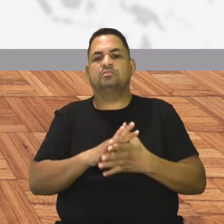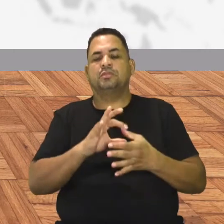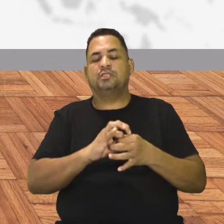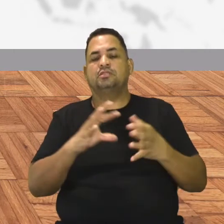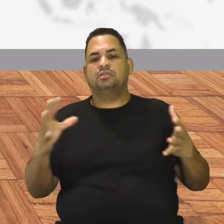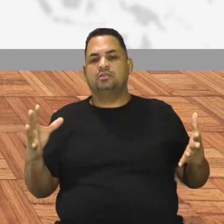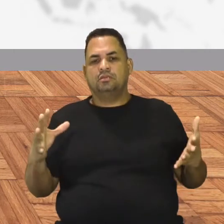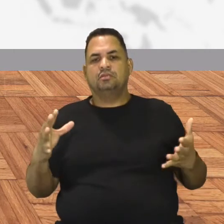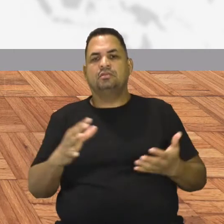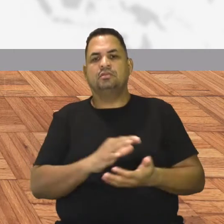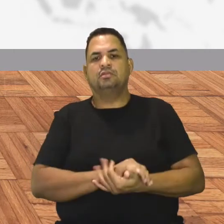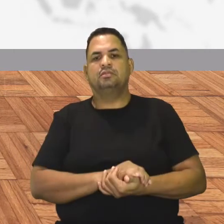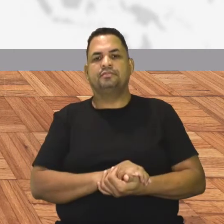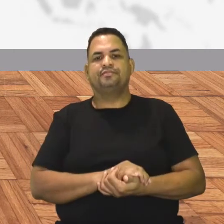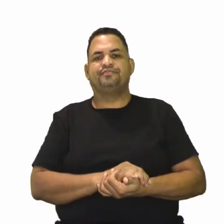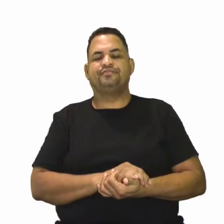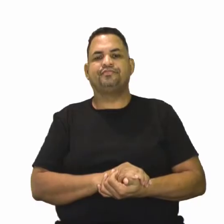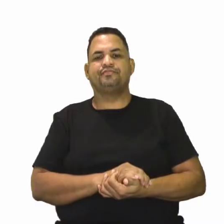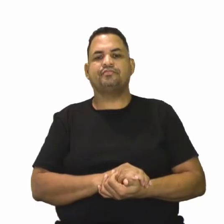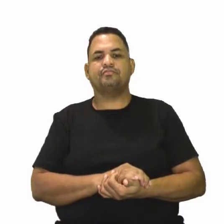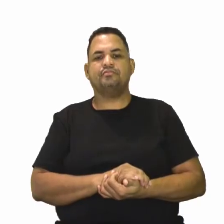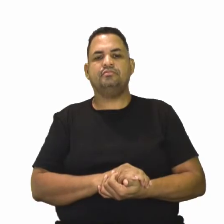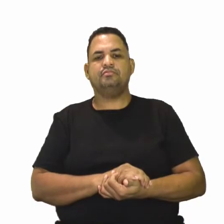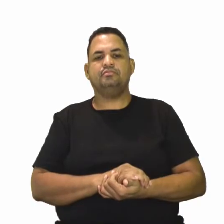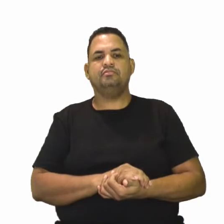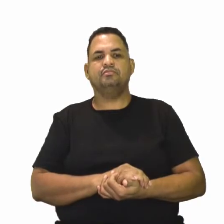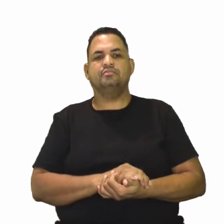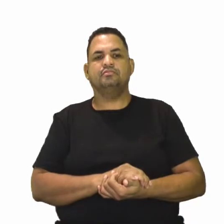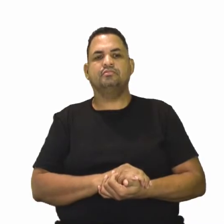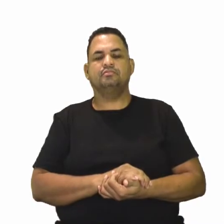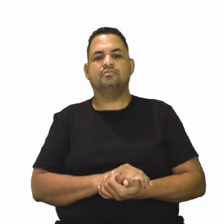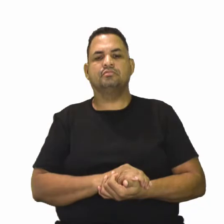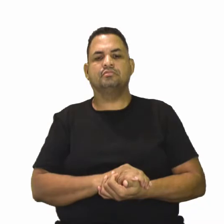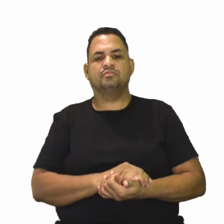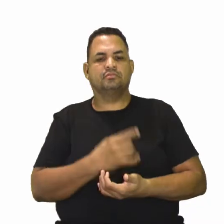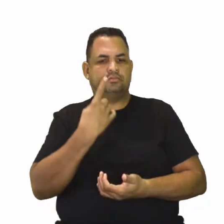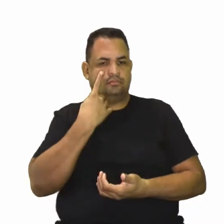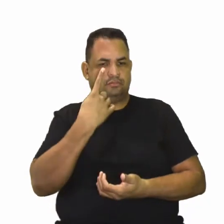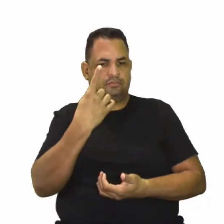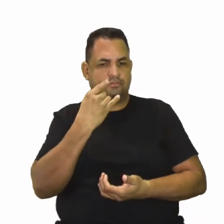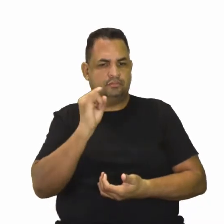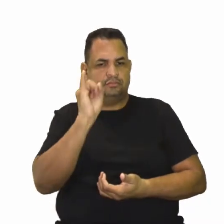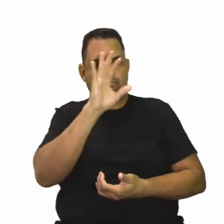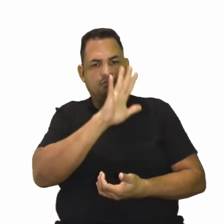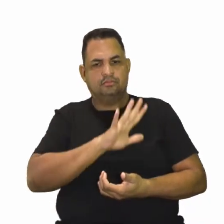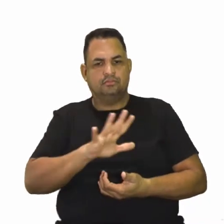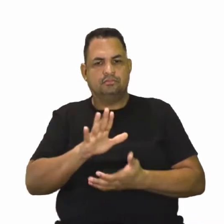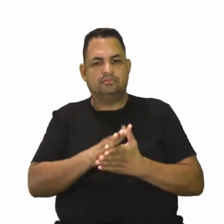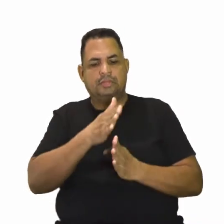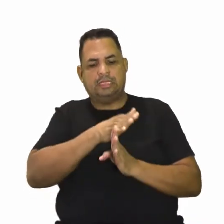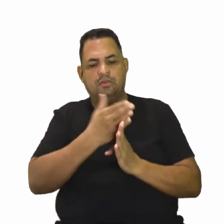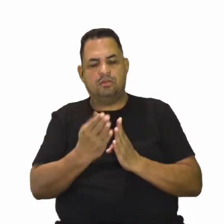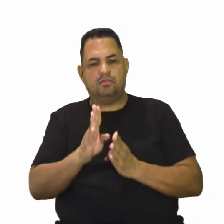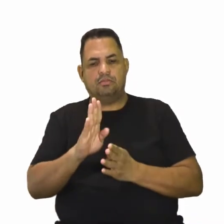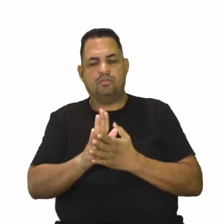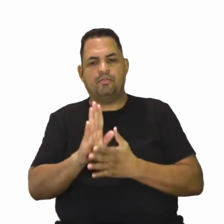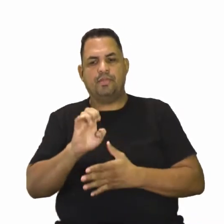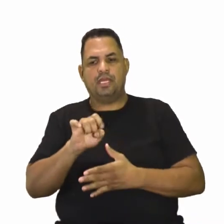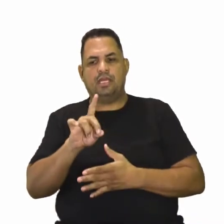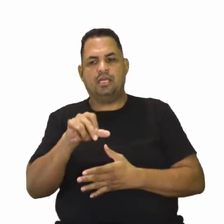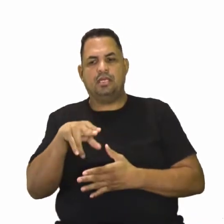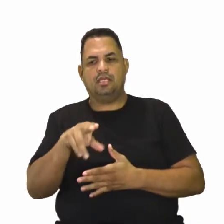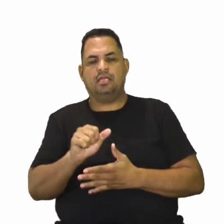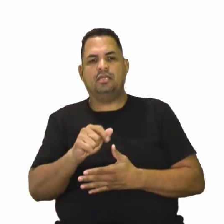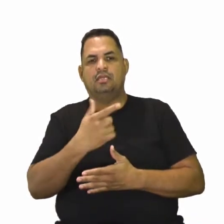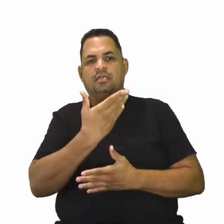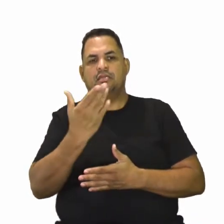independentes. Voltando aí na tela para vocês, aí mais uma figura aí da queda do Muro de Berlim.